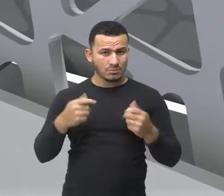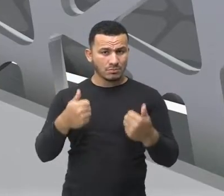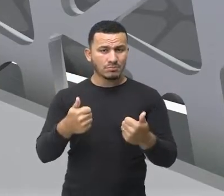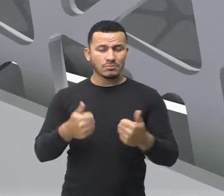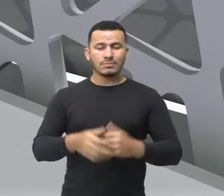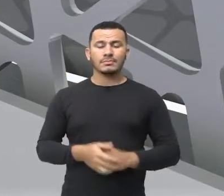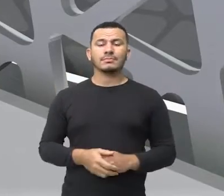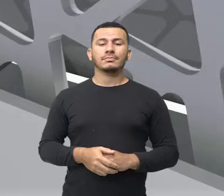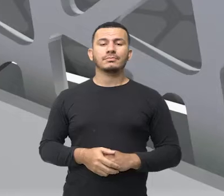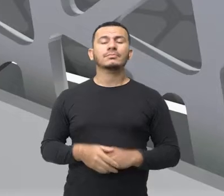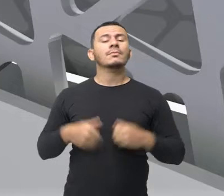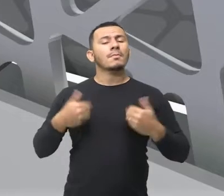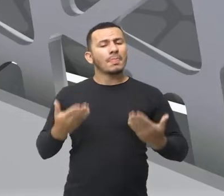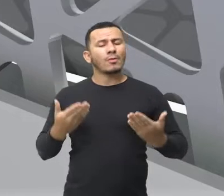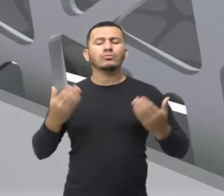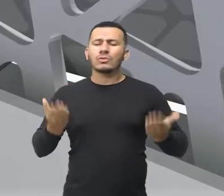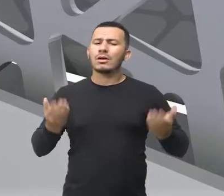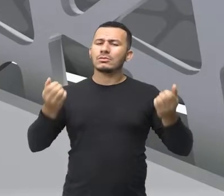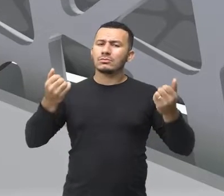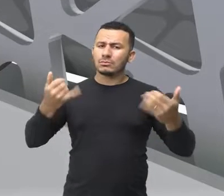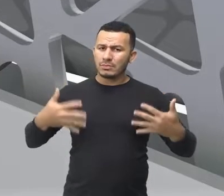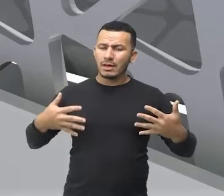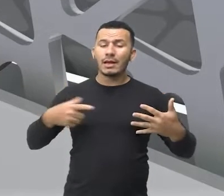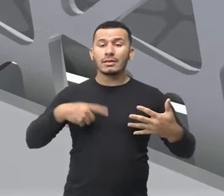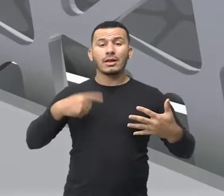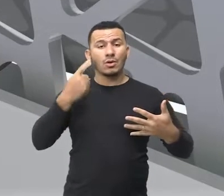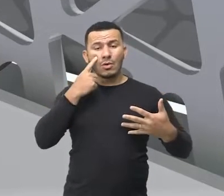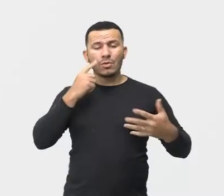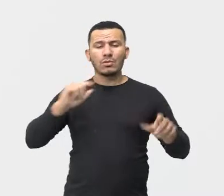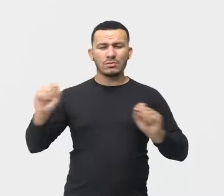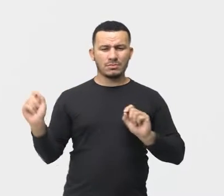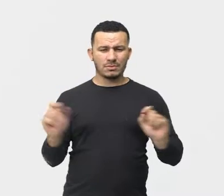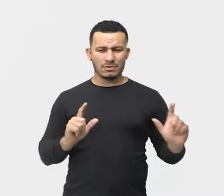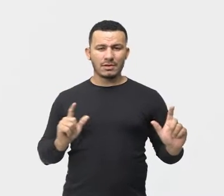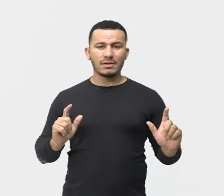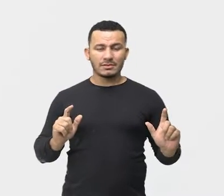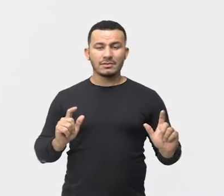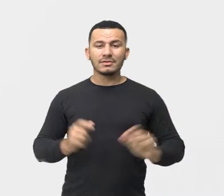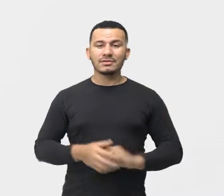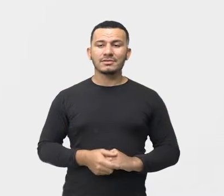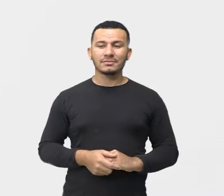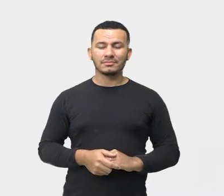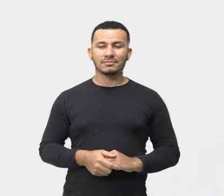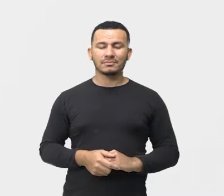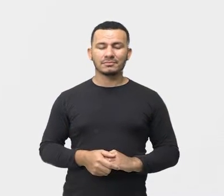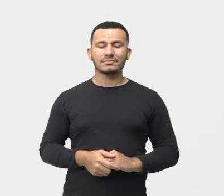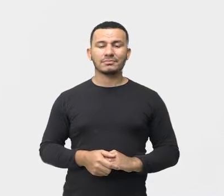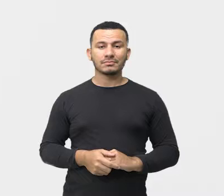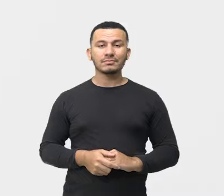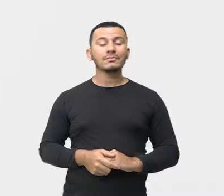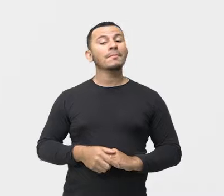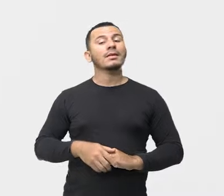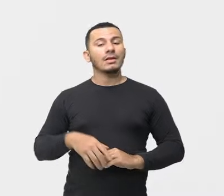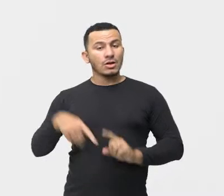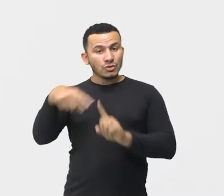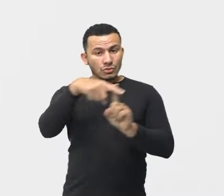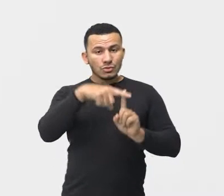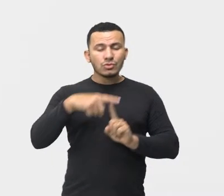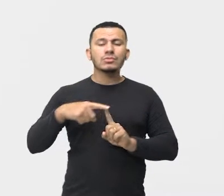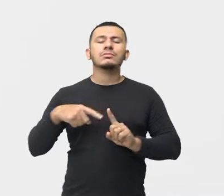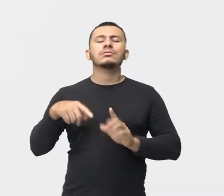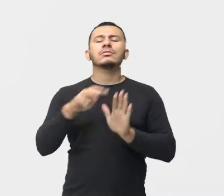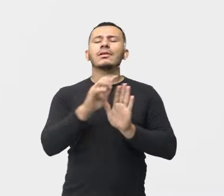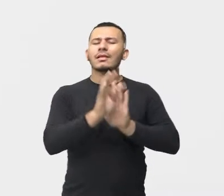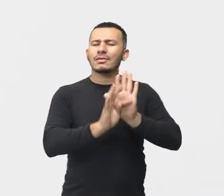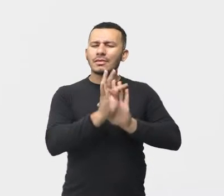ok? Tendo isso em vista, a gente tem a primeira cartela. Olhem aí. Diante de textos